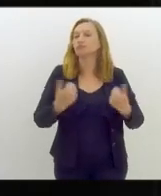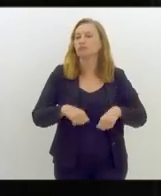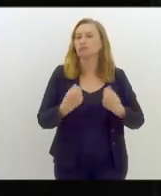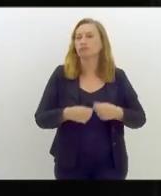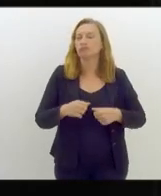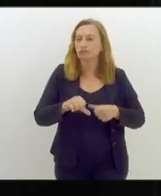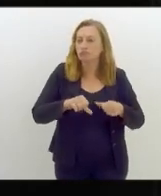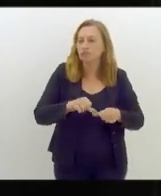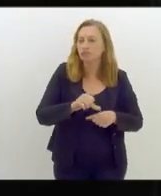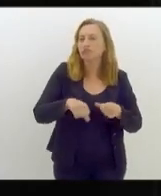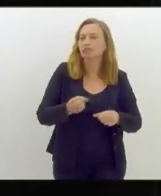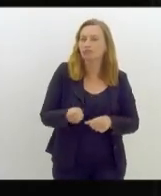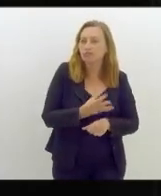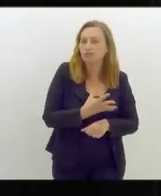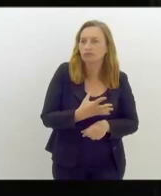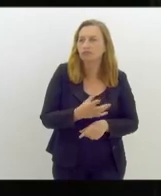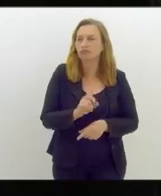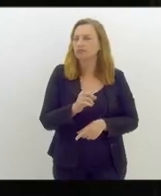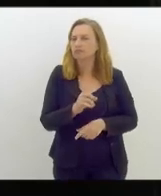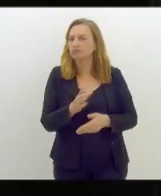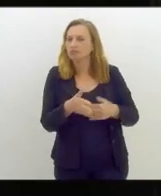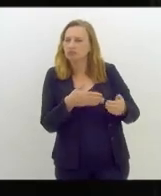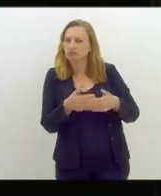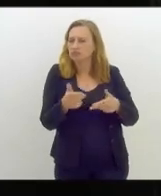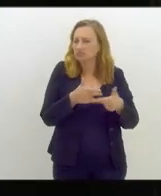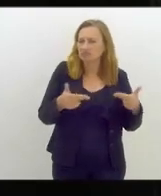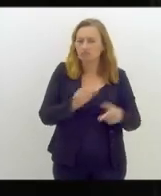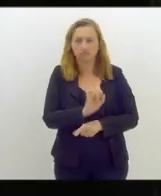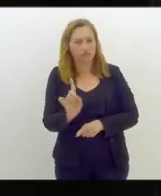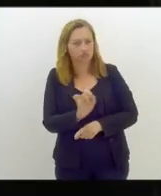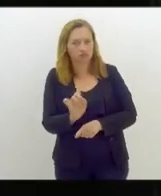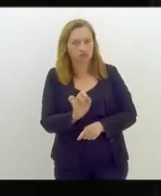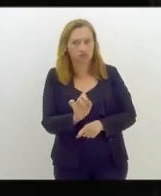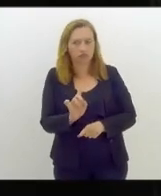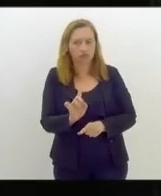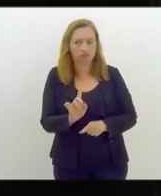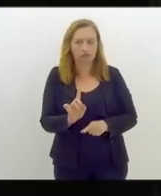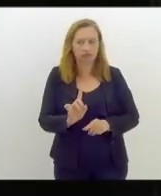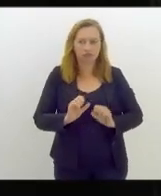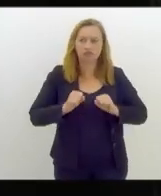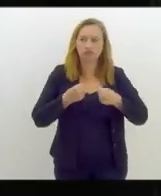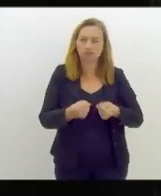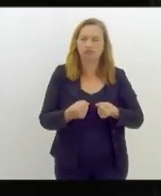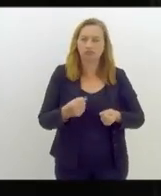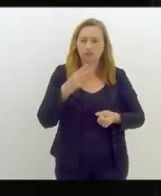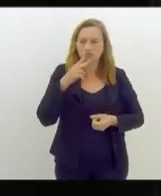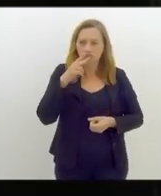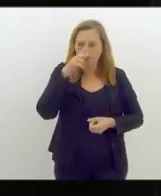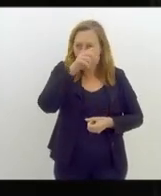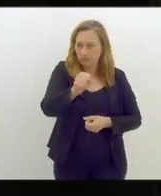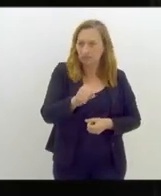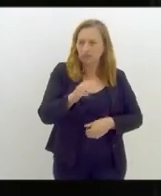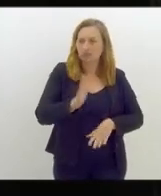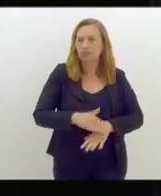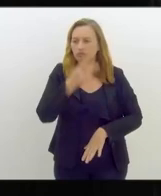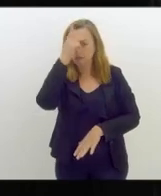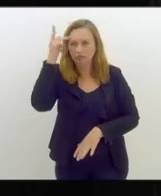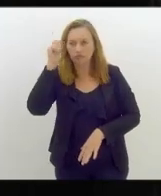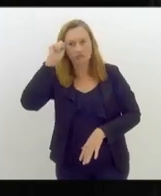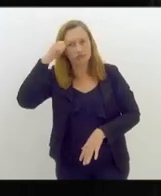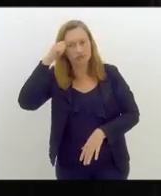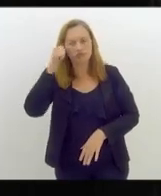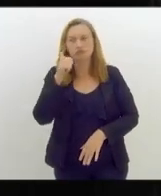ser renovado. Ser renovado não de qualquer maneira, mas renovado com mais força, com mais gente preta, com